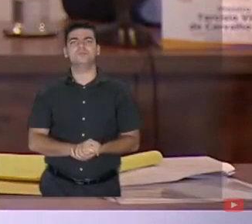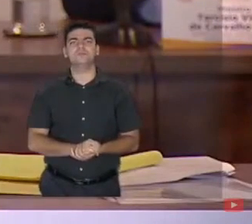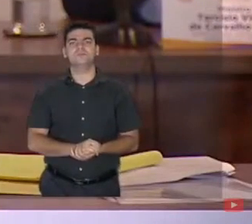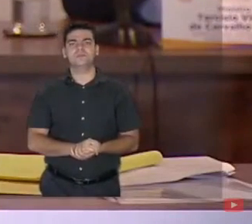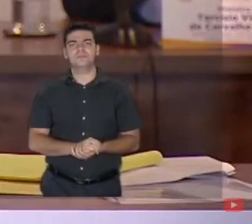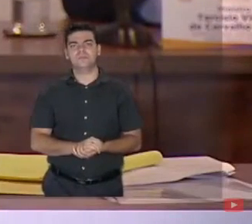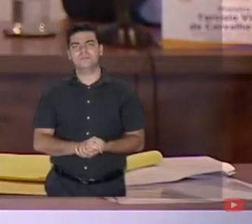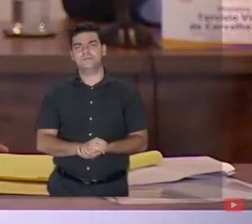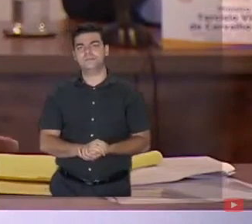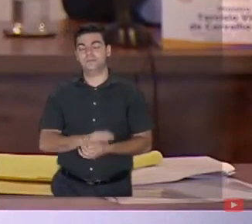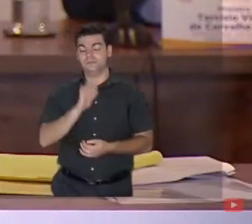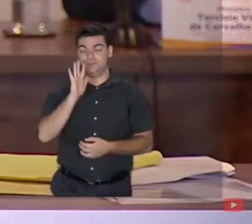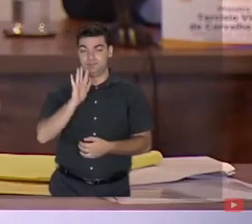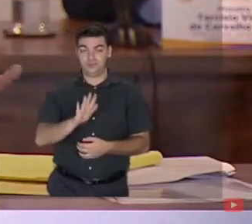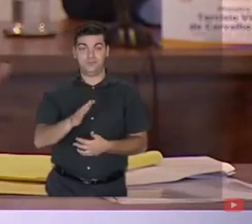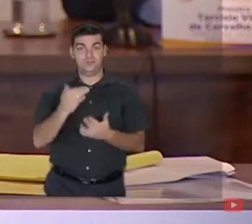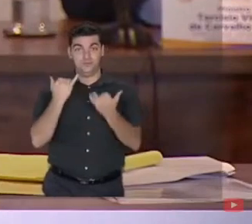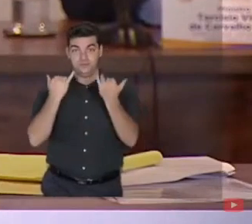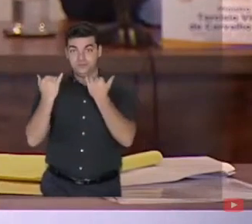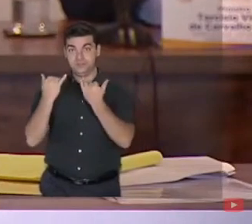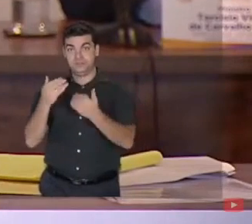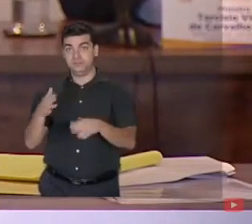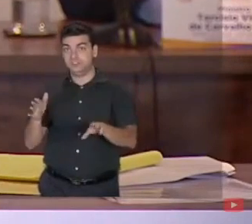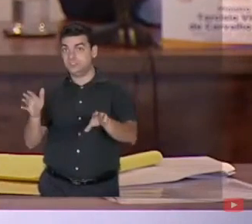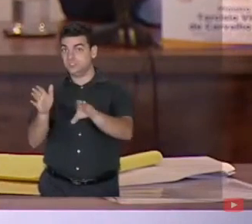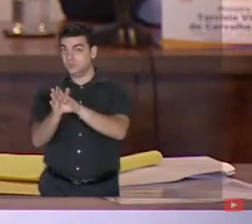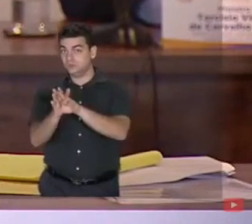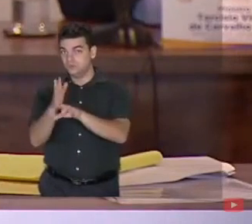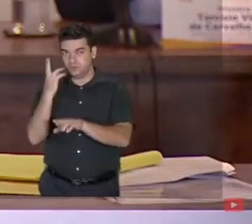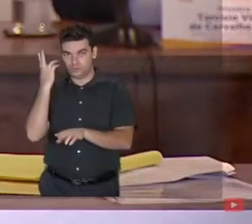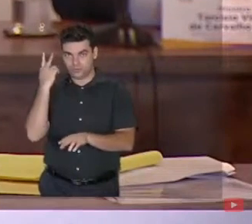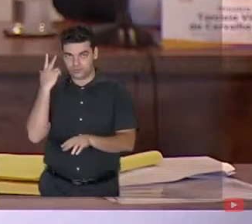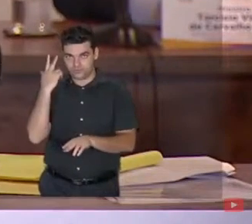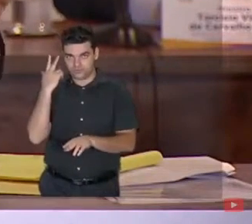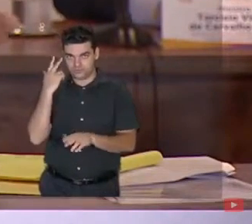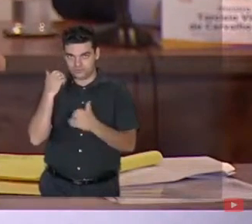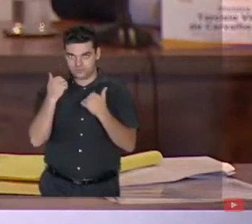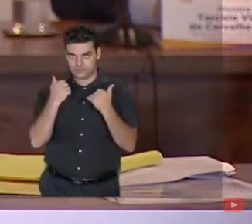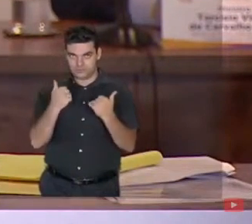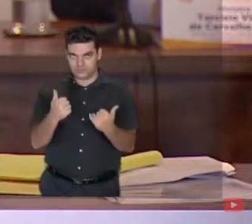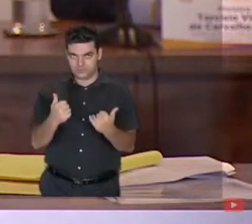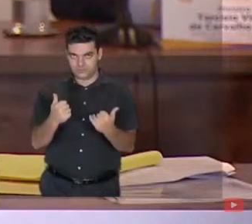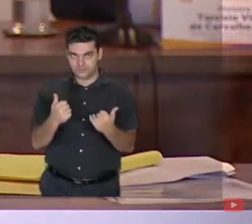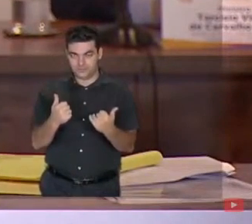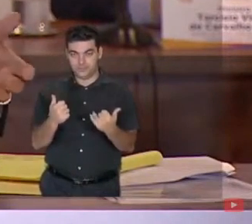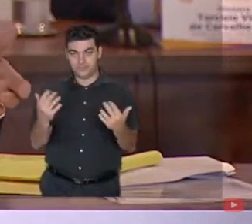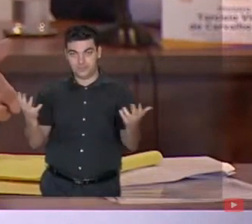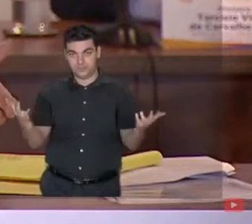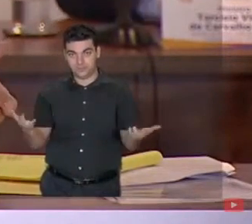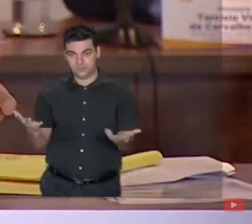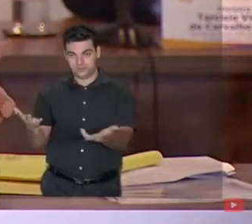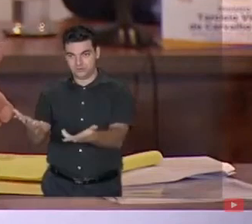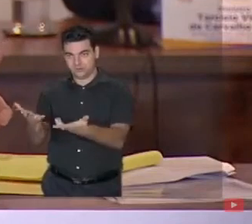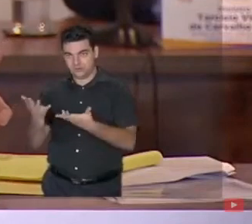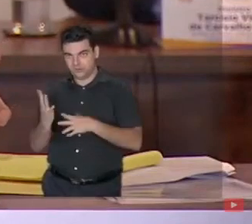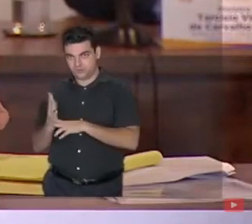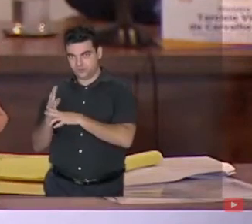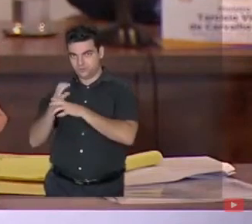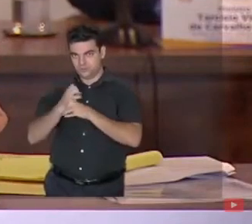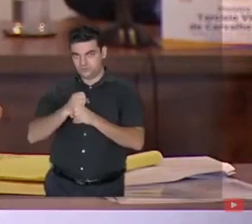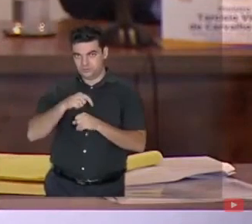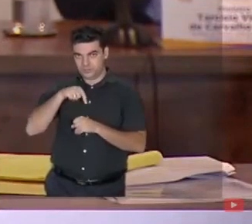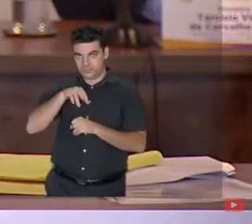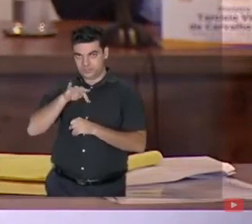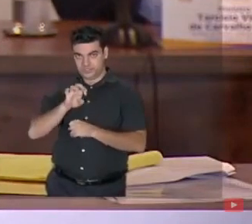Veja, os dados de São Paulo chegaram normalmente e estão sendo totalizados